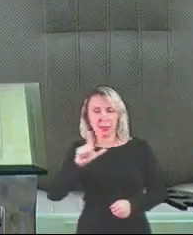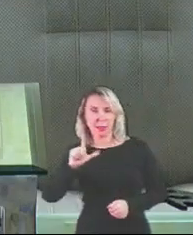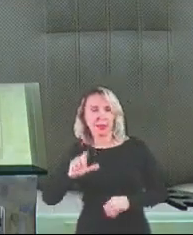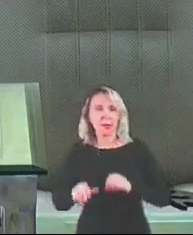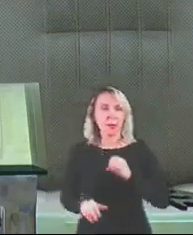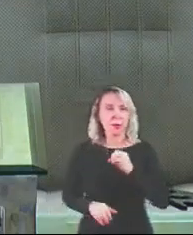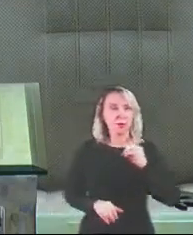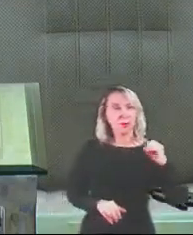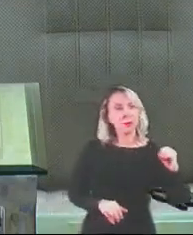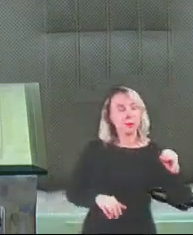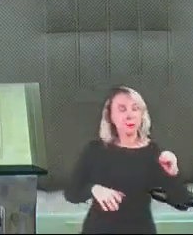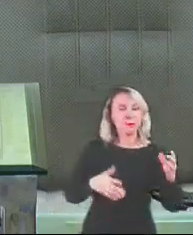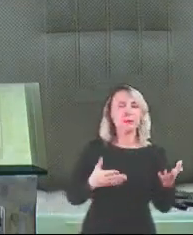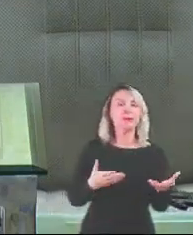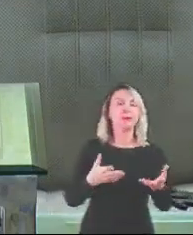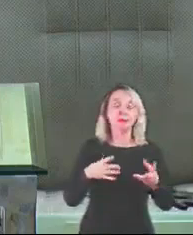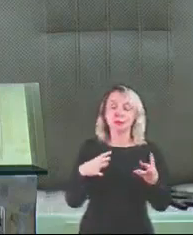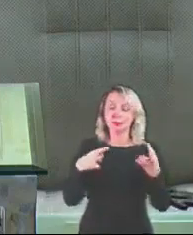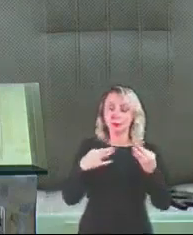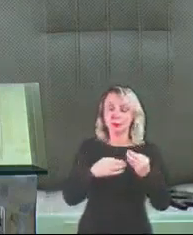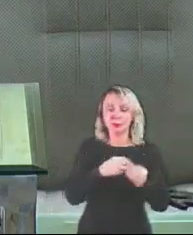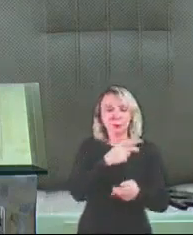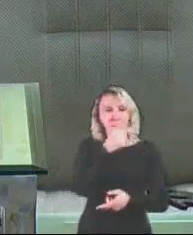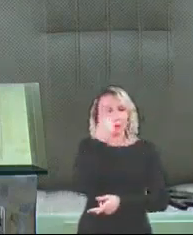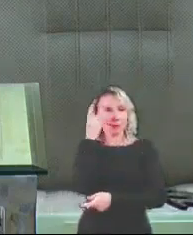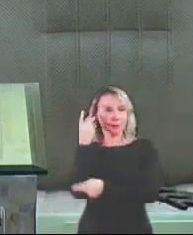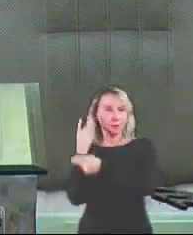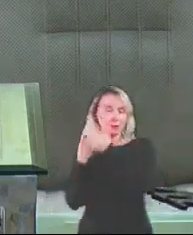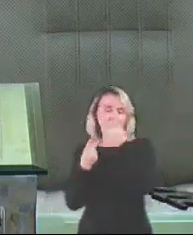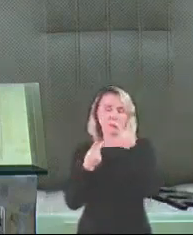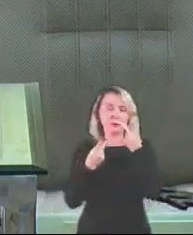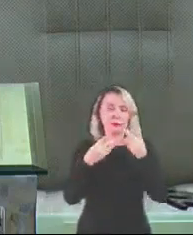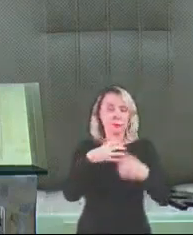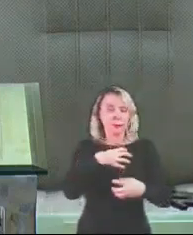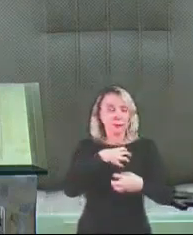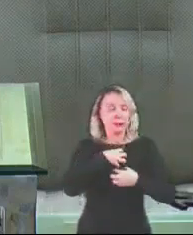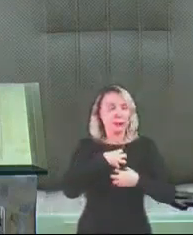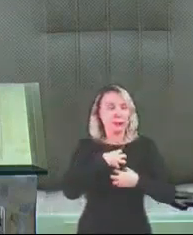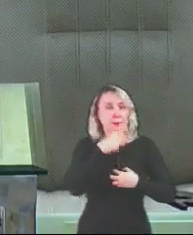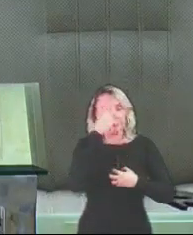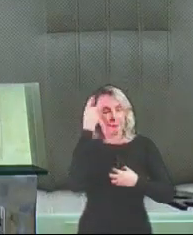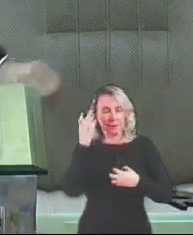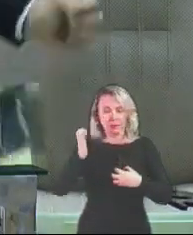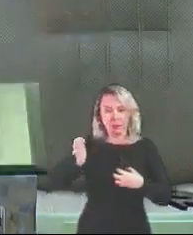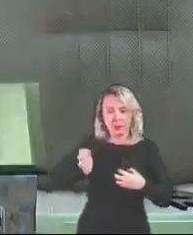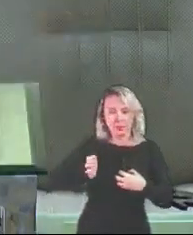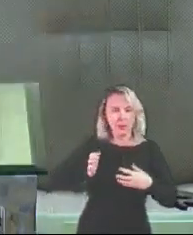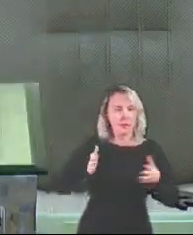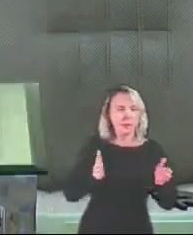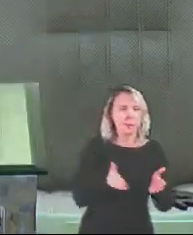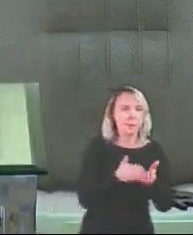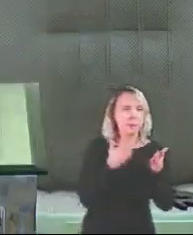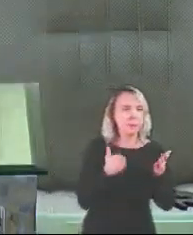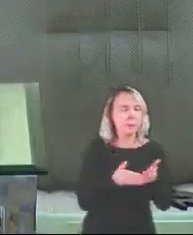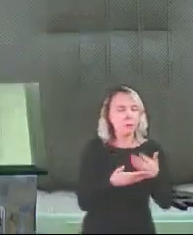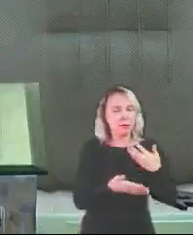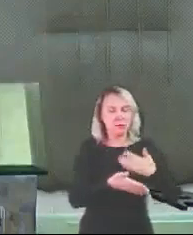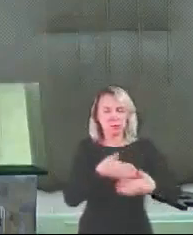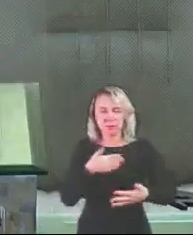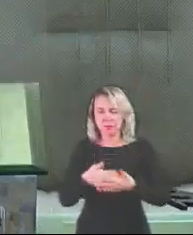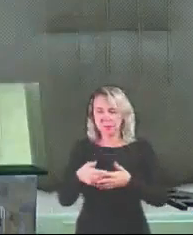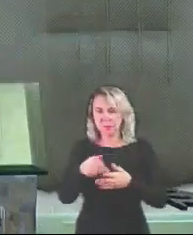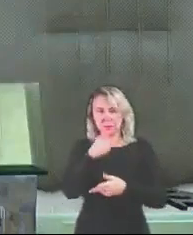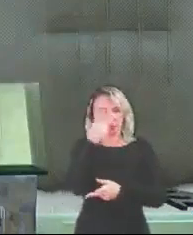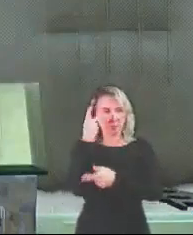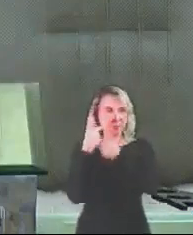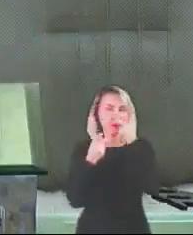ao indouto. Deus abalou o rico e abalou o pobre. Quando Deus quer fazer justiça, Deus